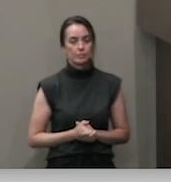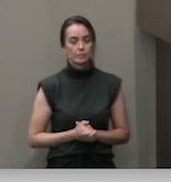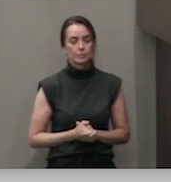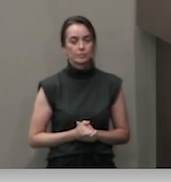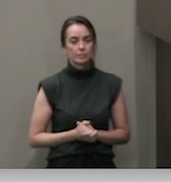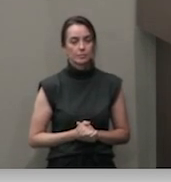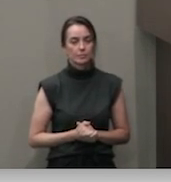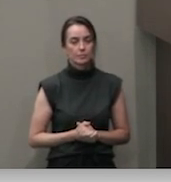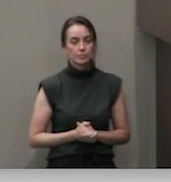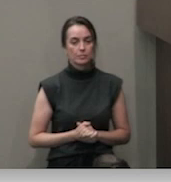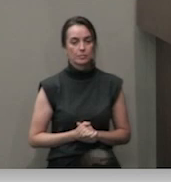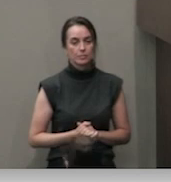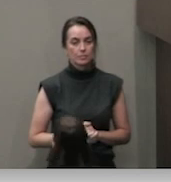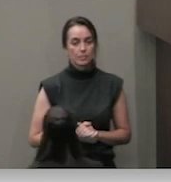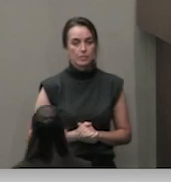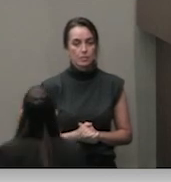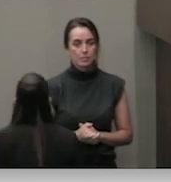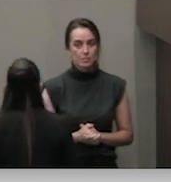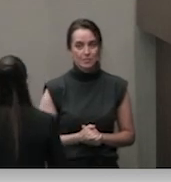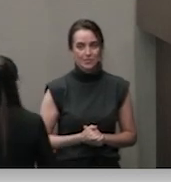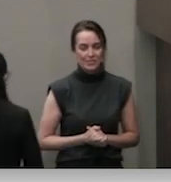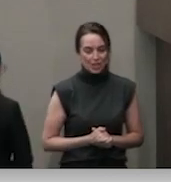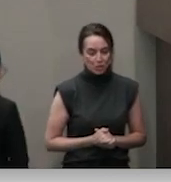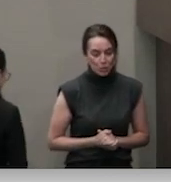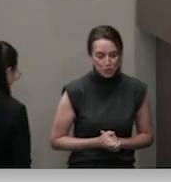especializados Vereador Renato